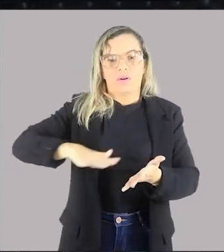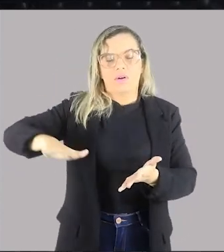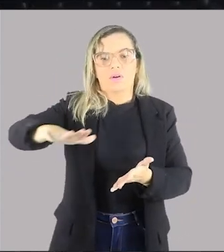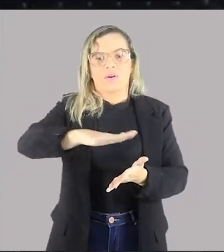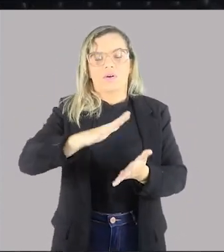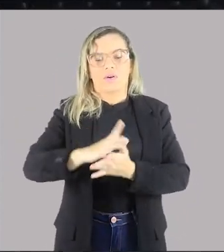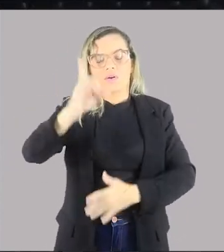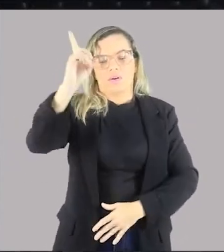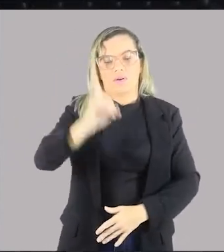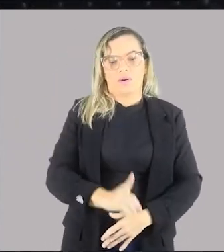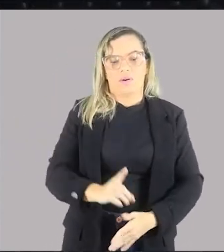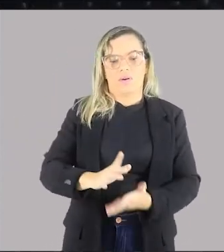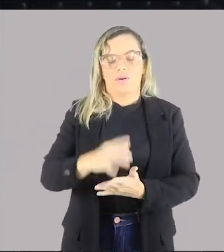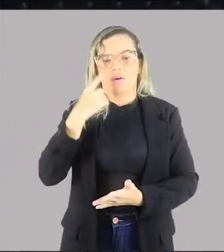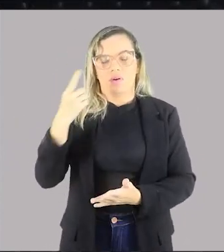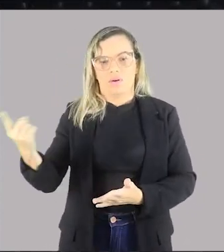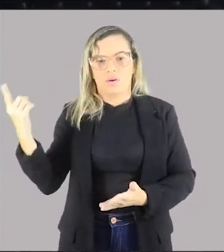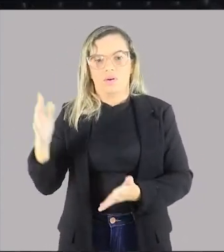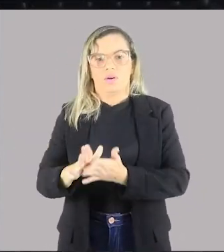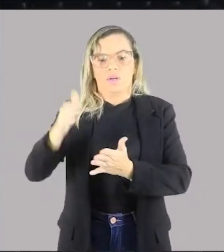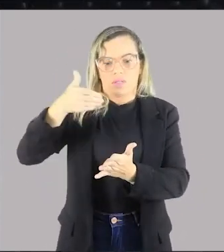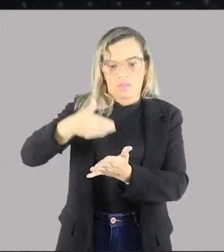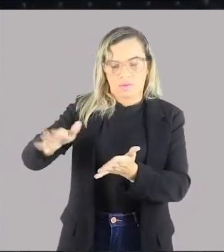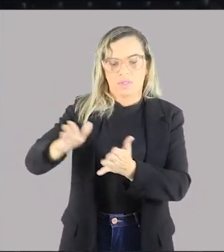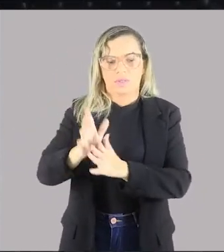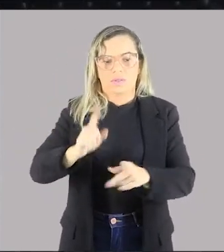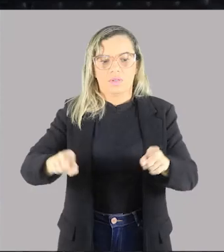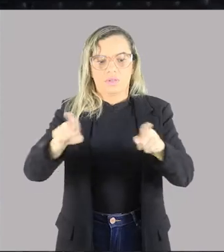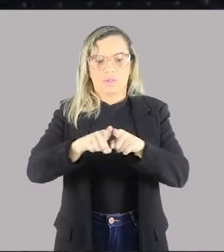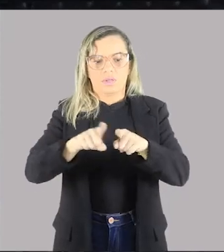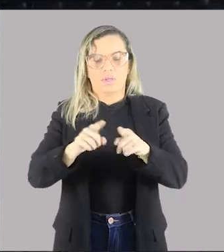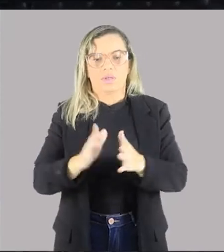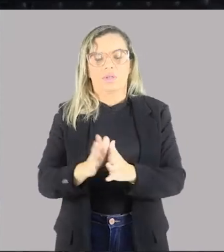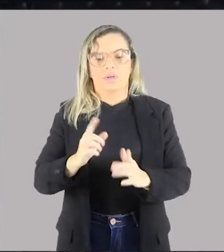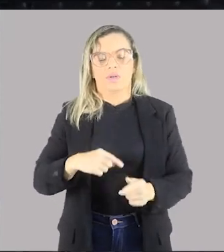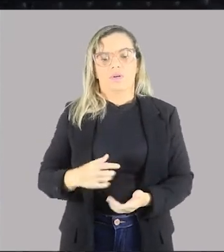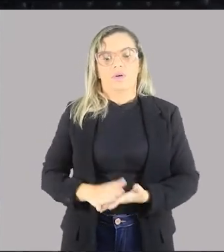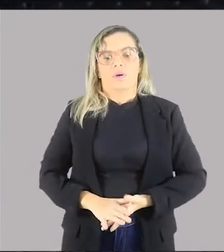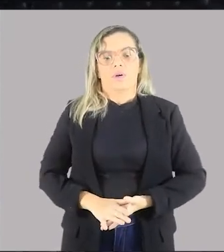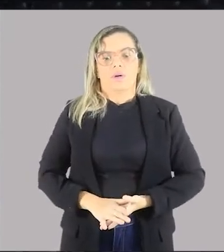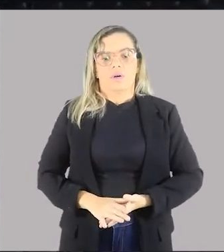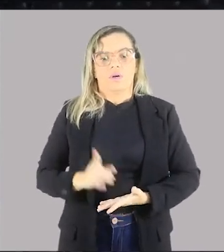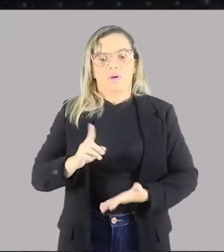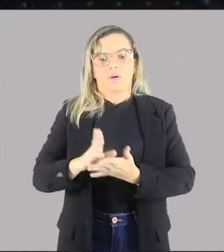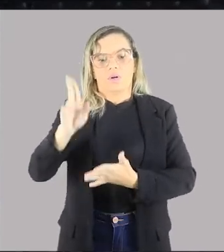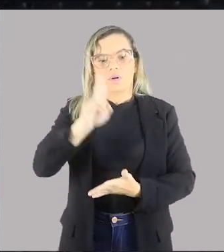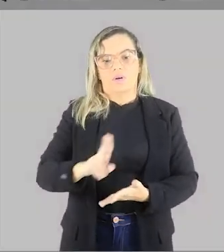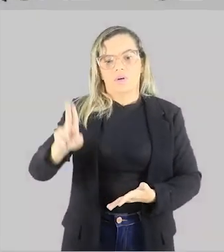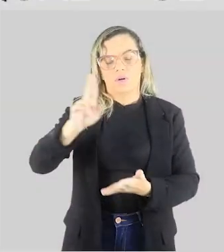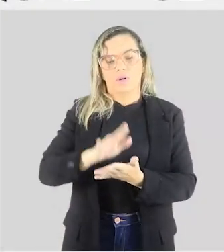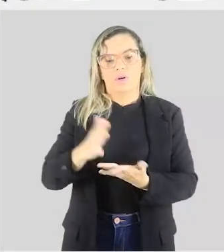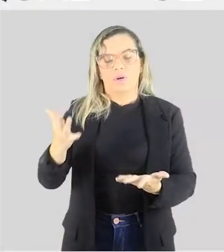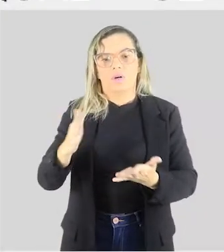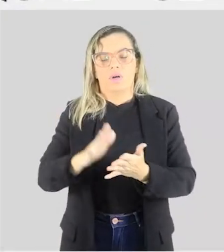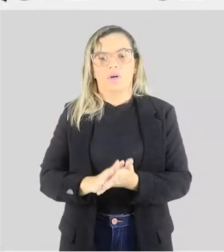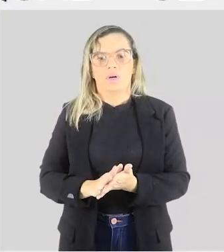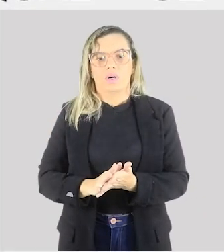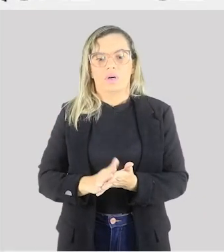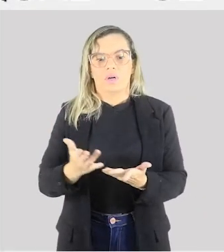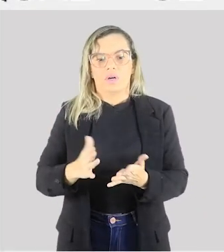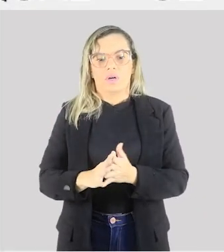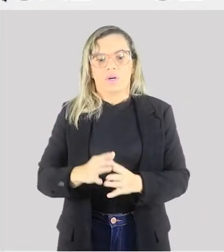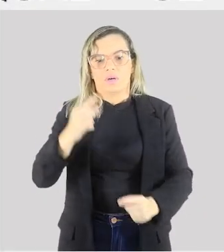aqui, sem dúvida nenhuma, é cabível demissão. Além disso, a aplicação irregular de dinheiro público que se